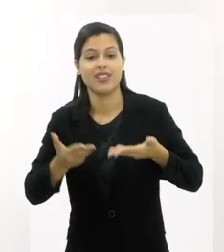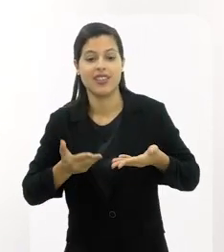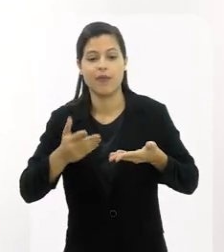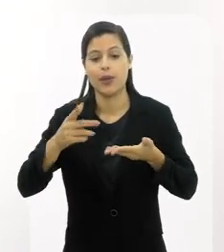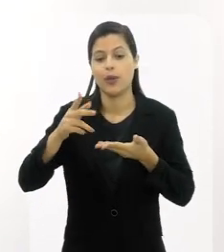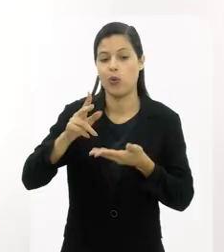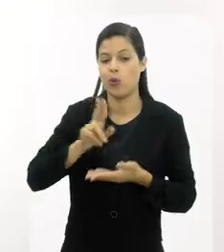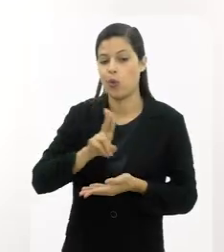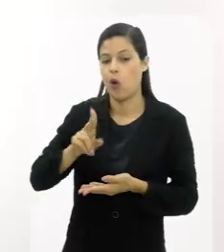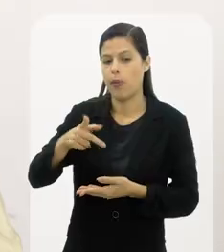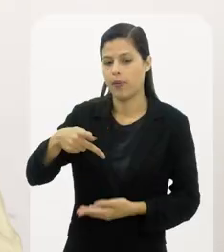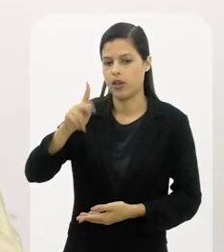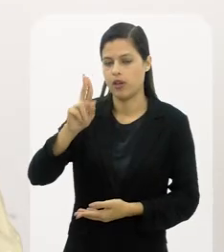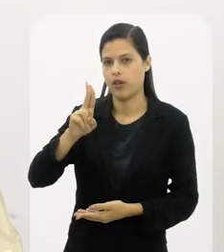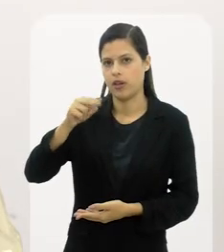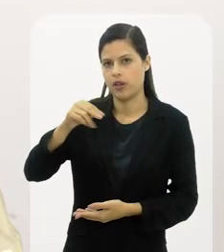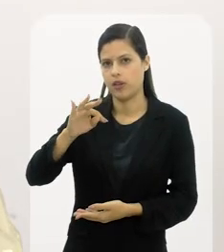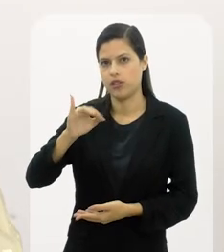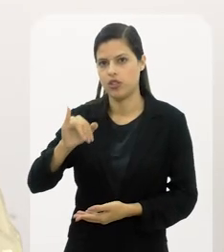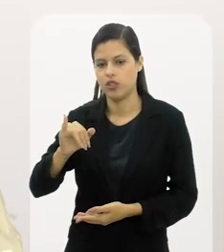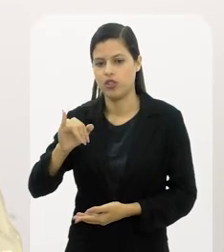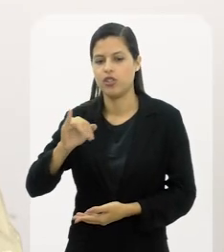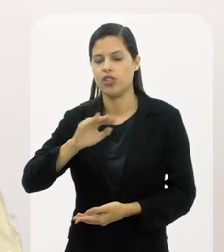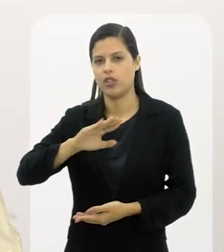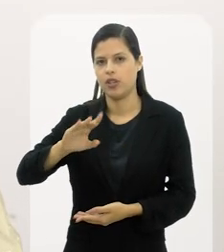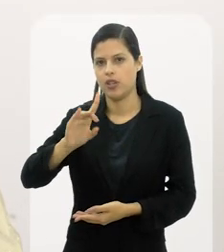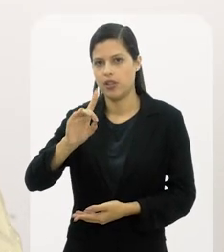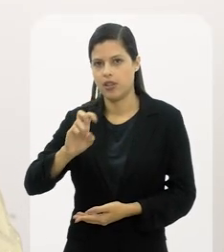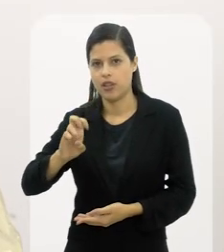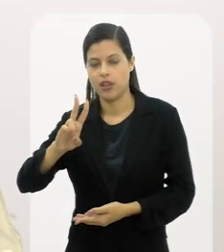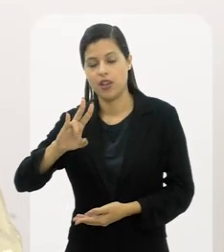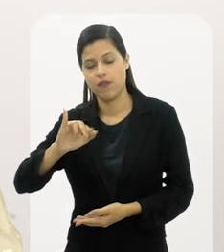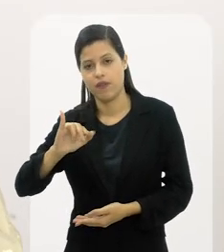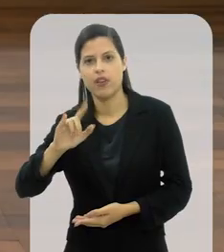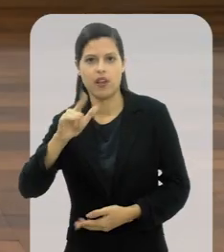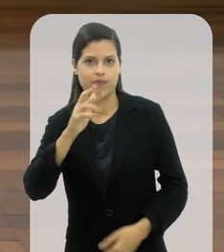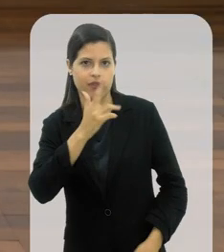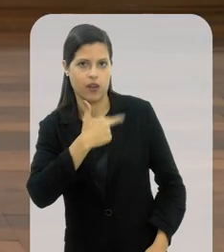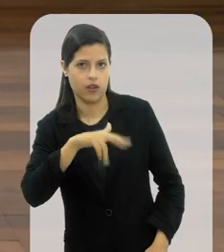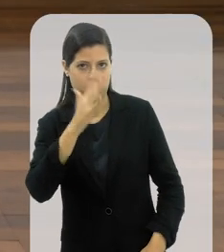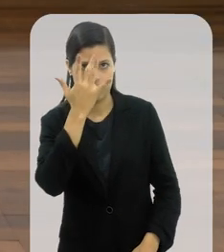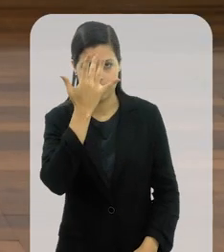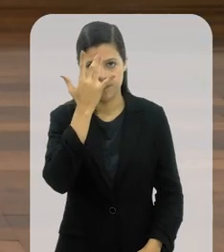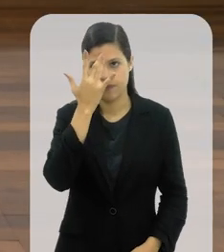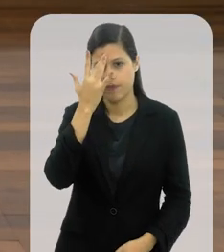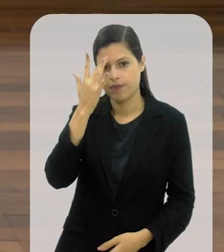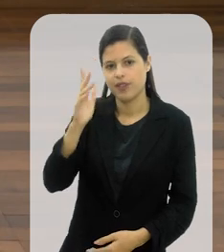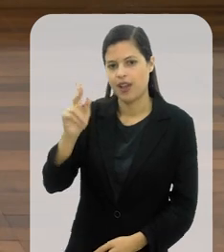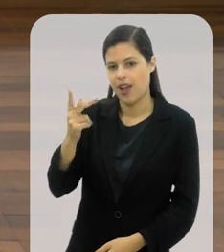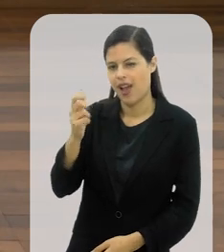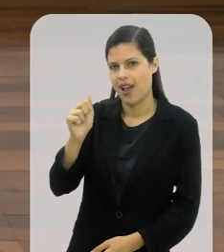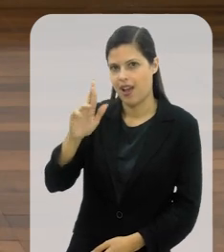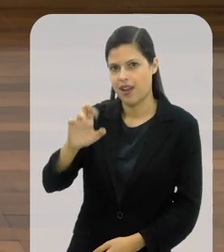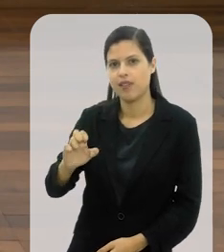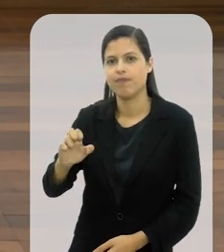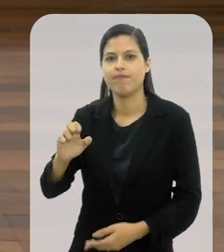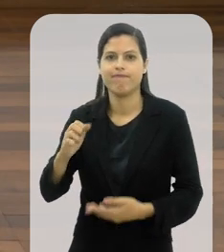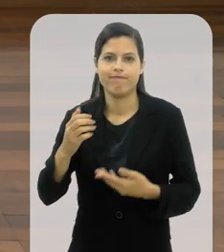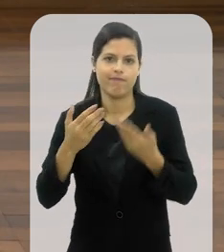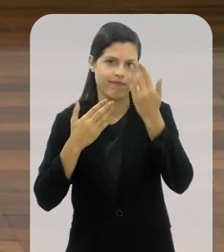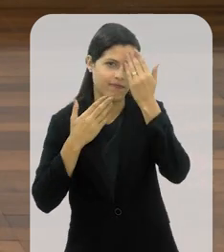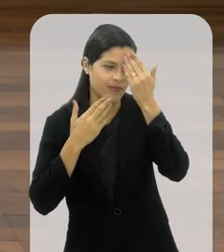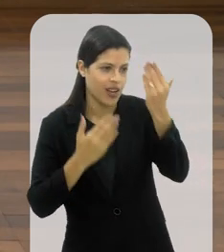Kunti Devi Das, que é a Hare Krishna. Muito obrigada, Kunti, pela sua presença. Obrigada, Luzia. Eu